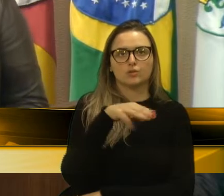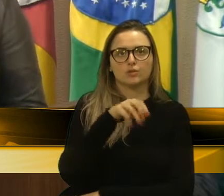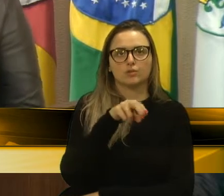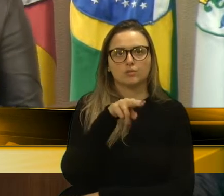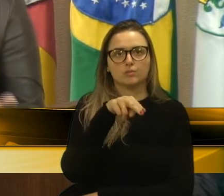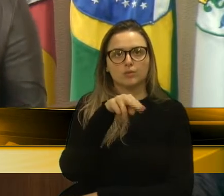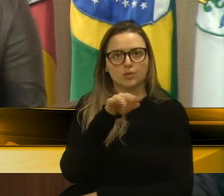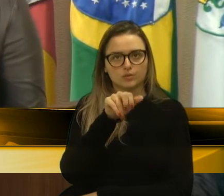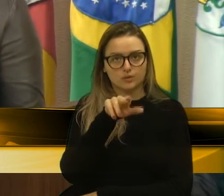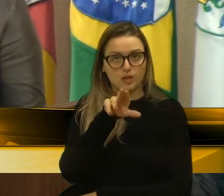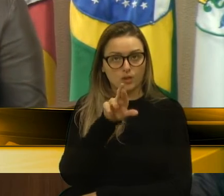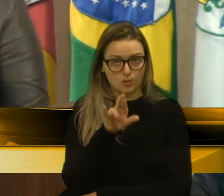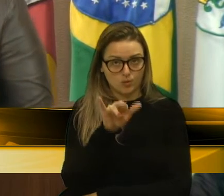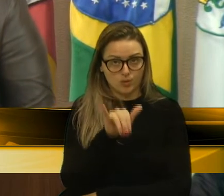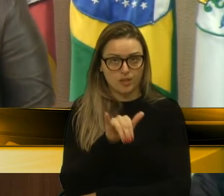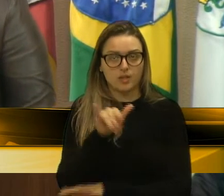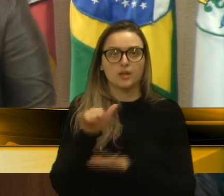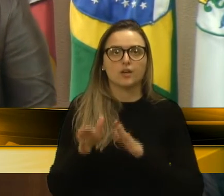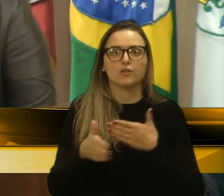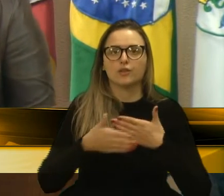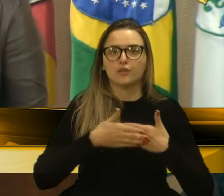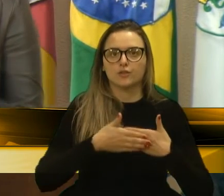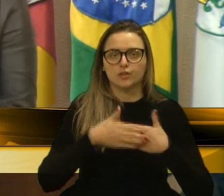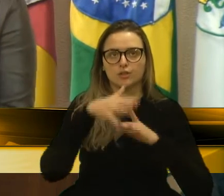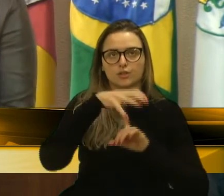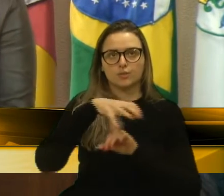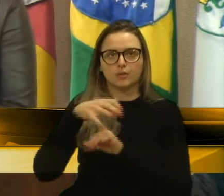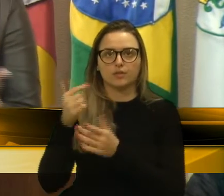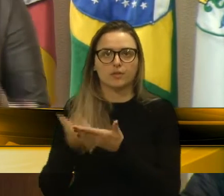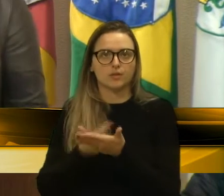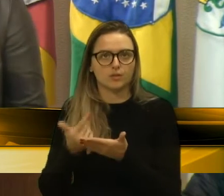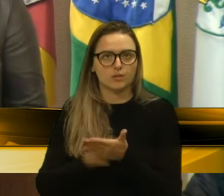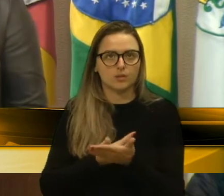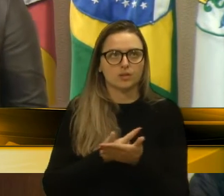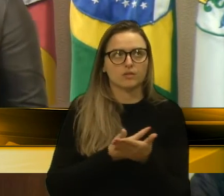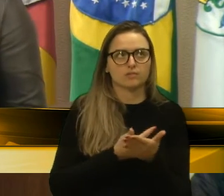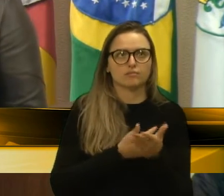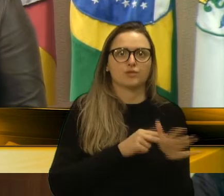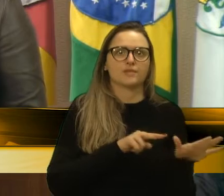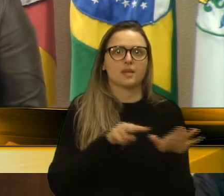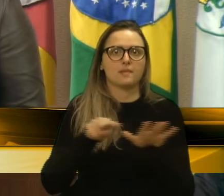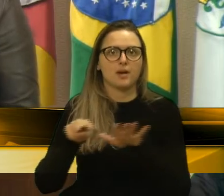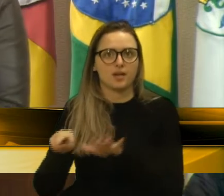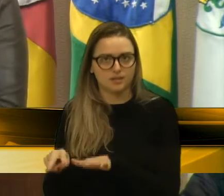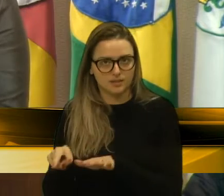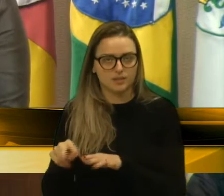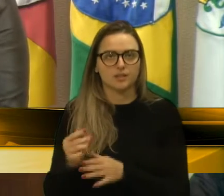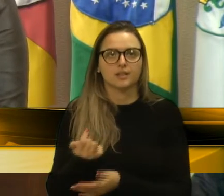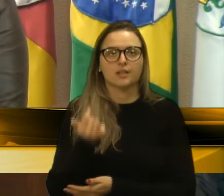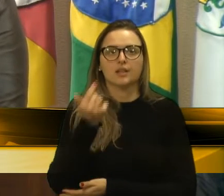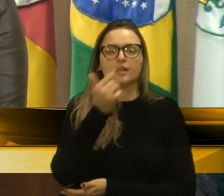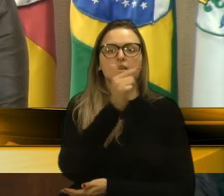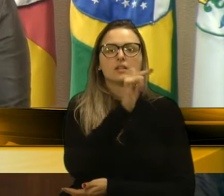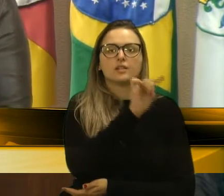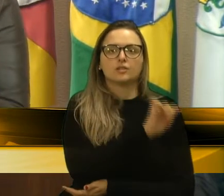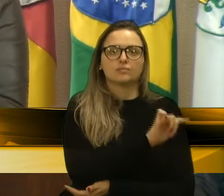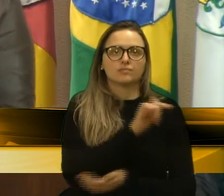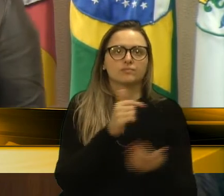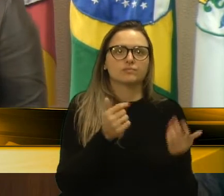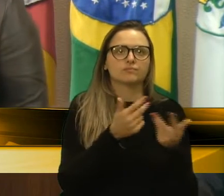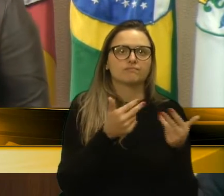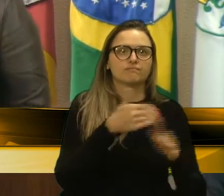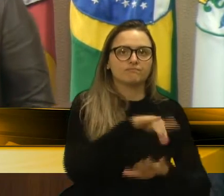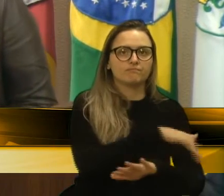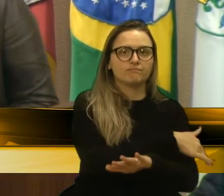para a realização da Feira do Livro durante vários dias. Então, a outra lateral